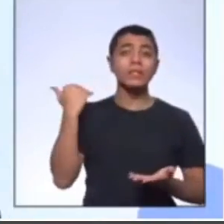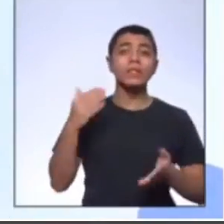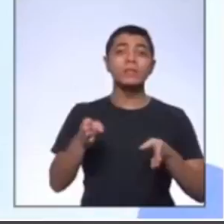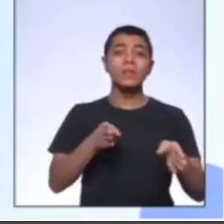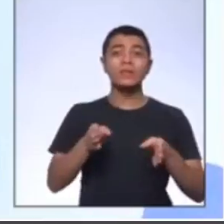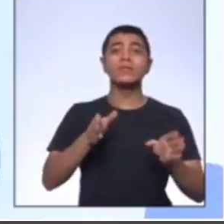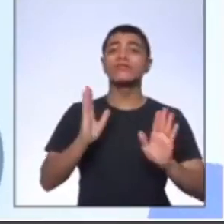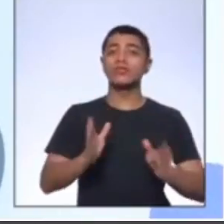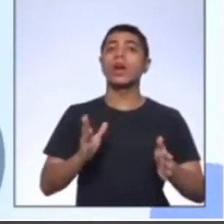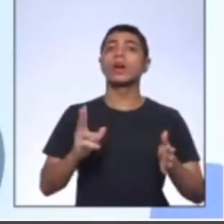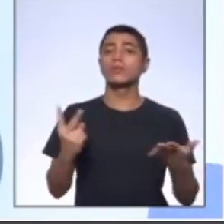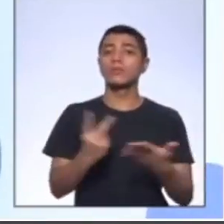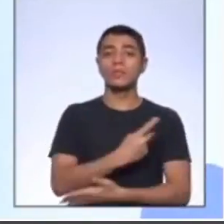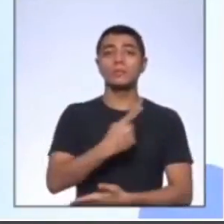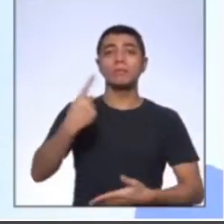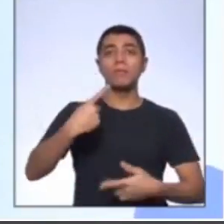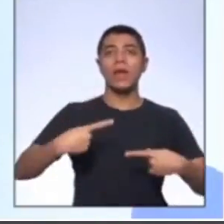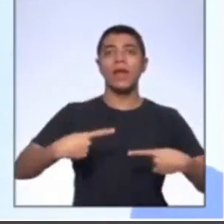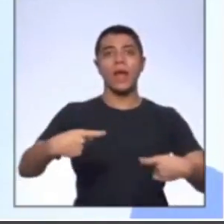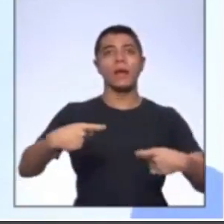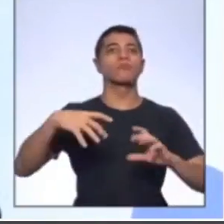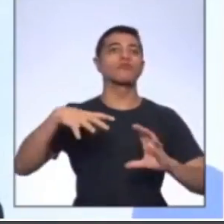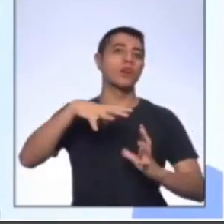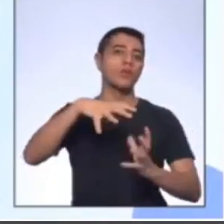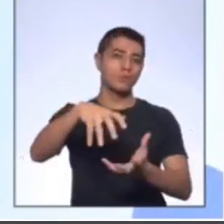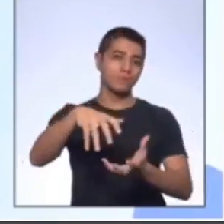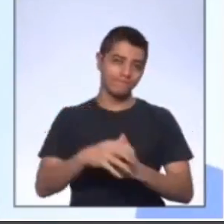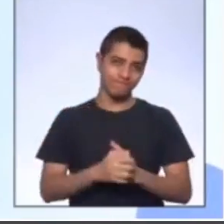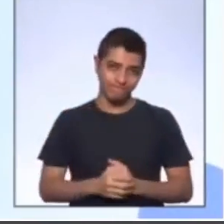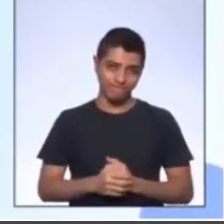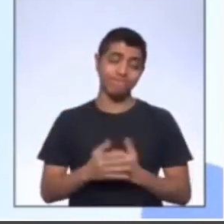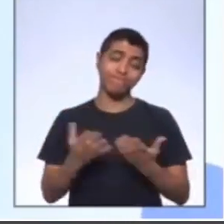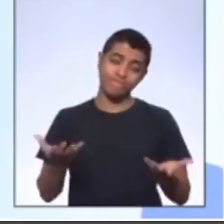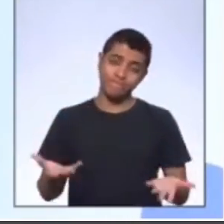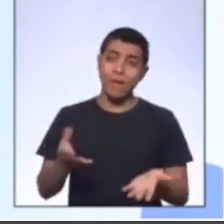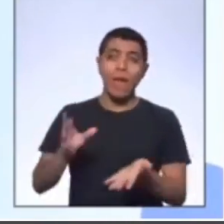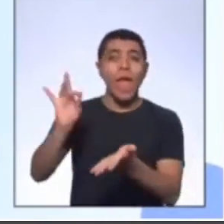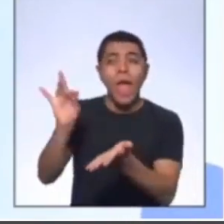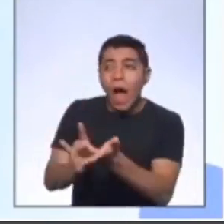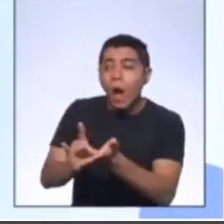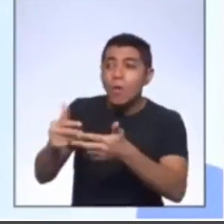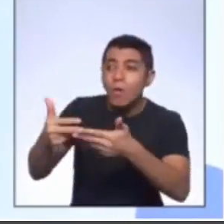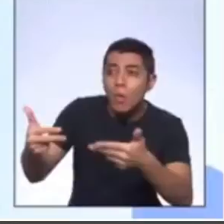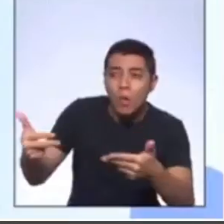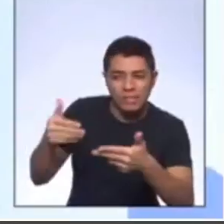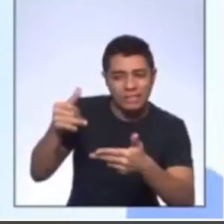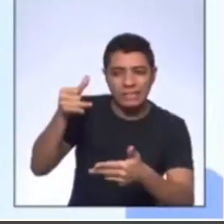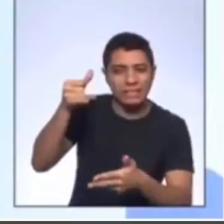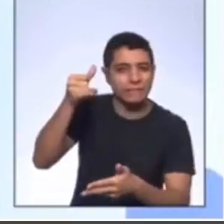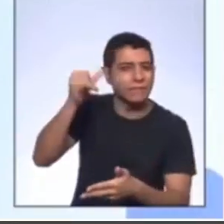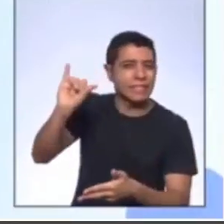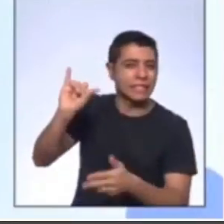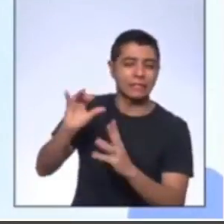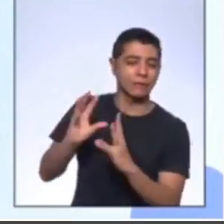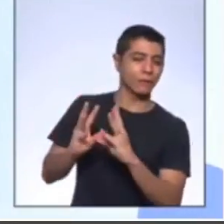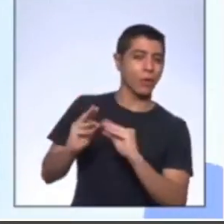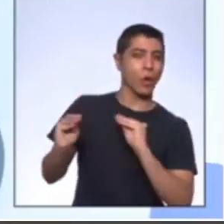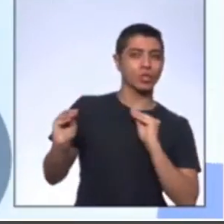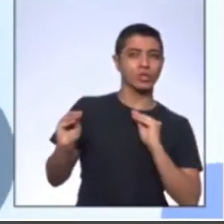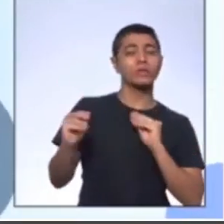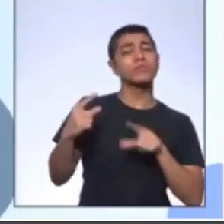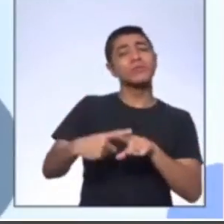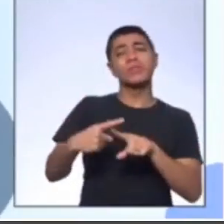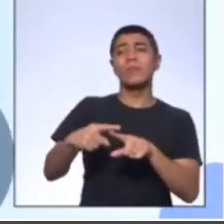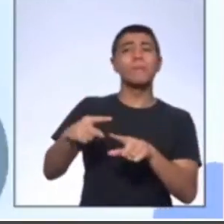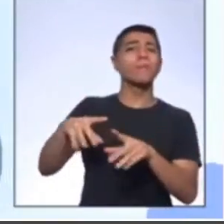então as pessoas até essa fuga da realidade tem a ver né com essa toda essa questão essa turbulência no mundo né